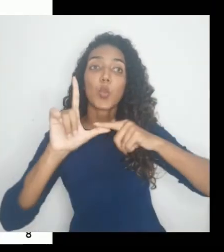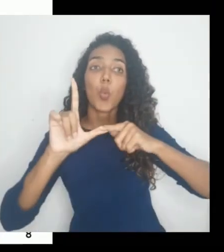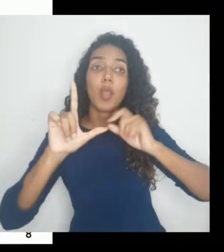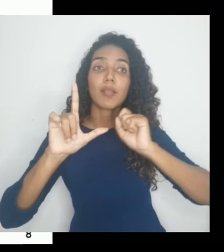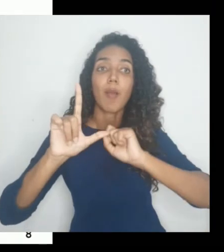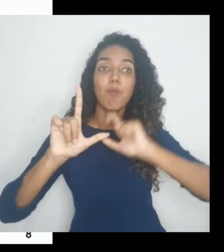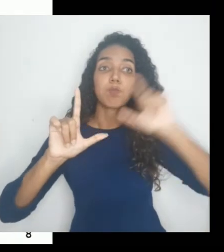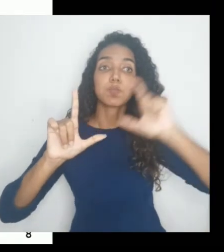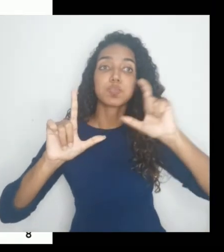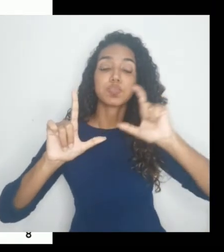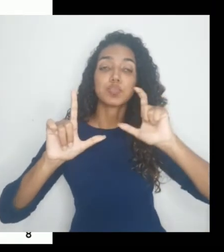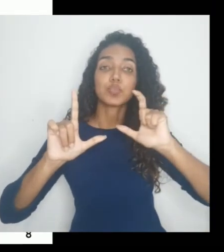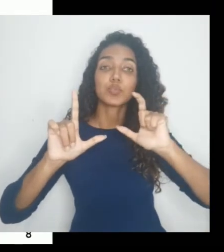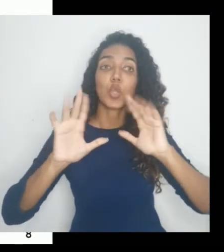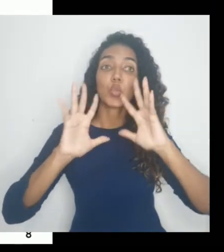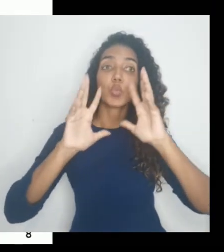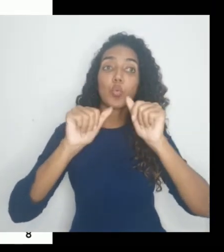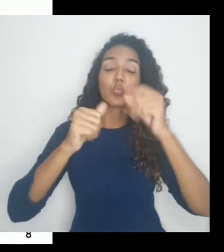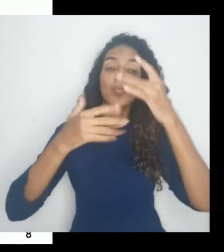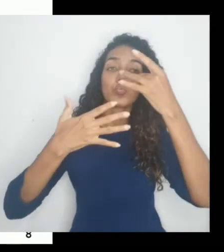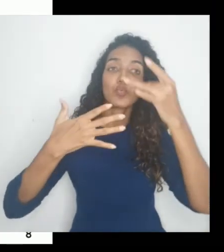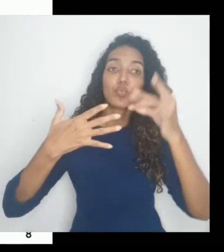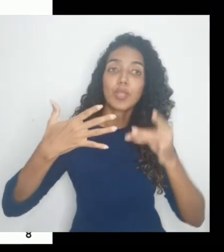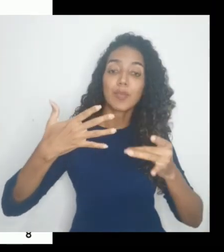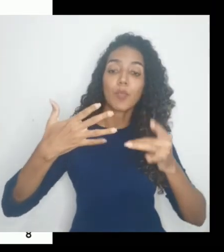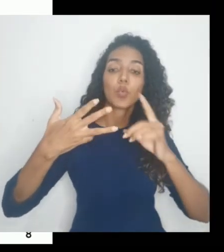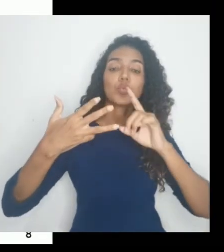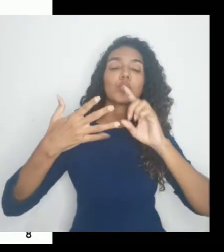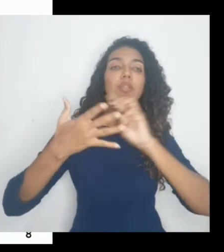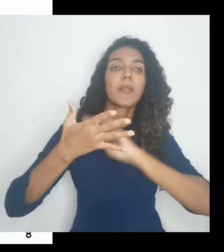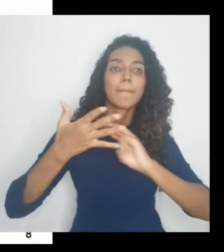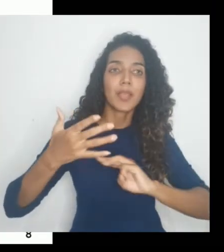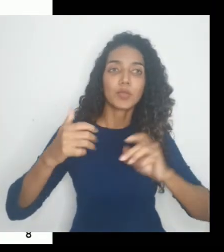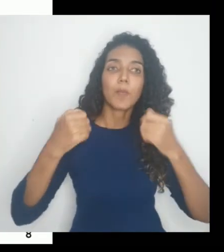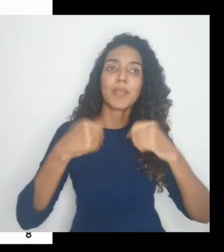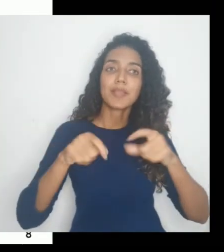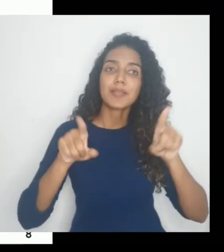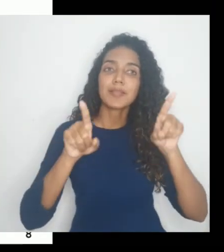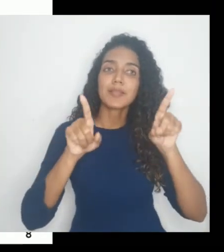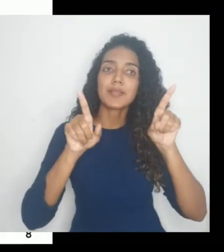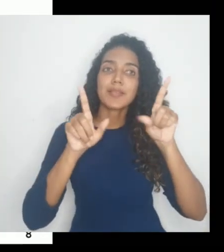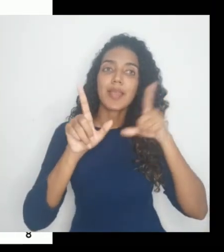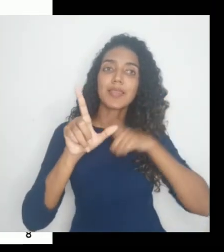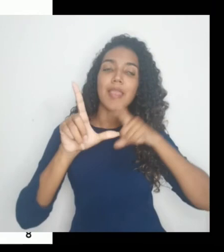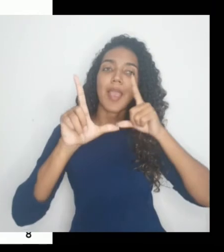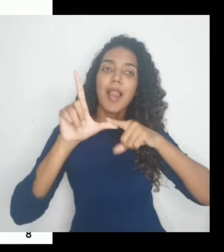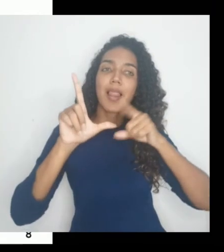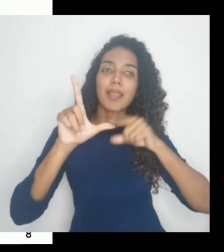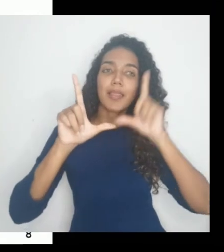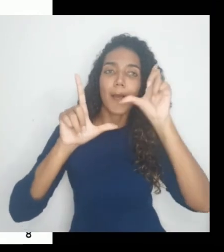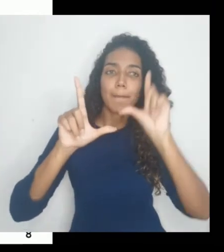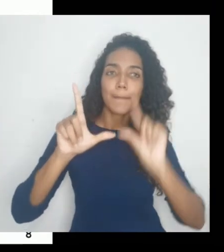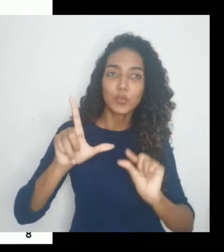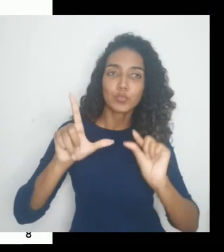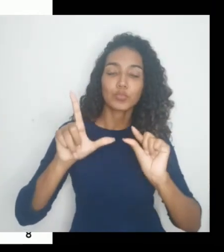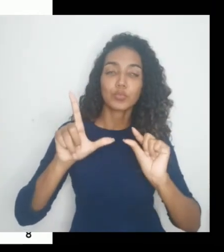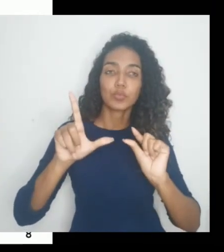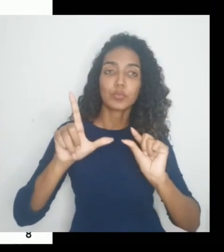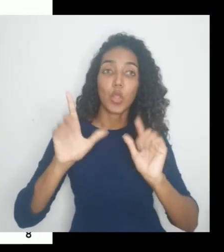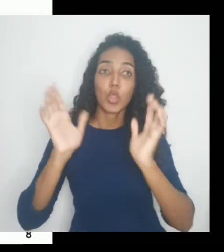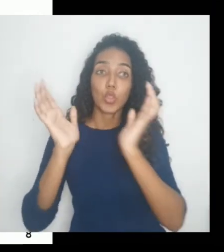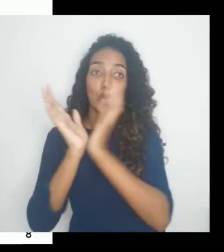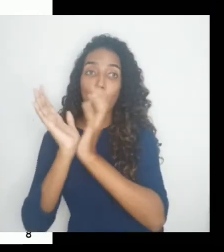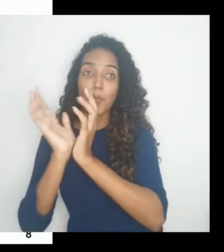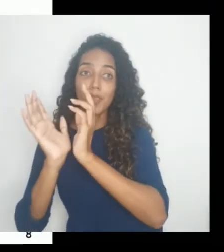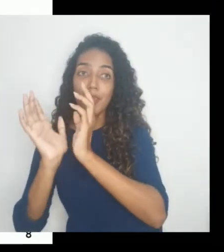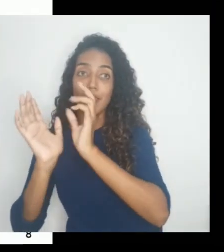atributos e métodos devem ser iniciados com letras minúsculas, certo? Nome de classe, letra maiúscula.